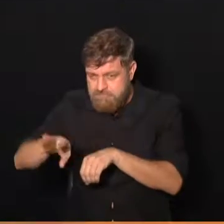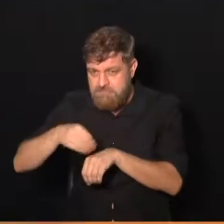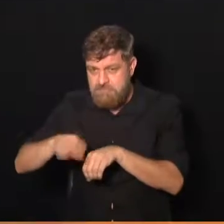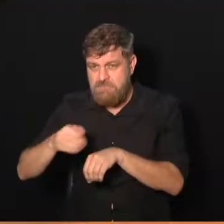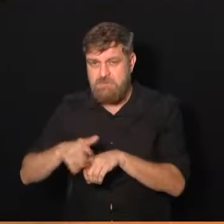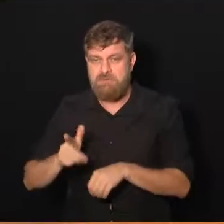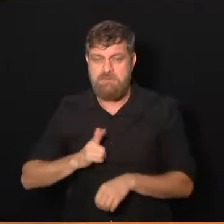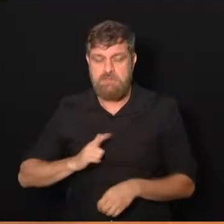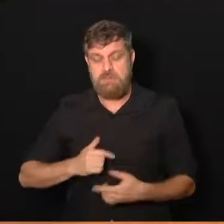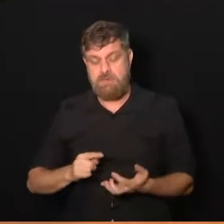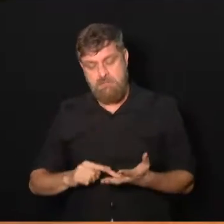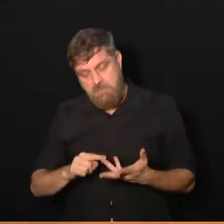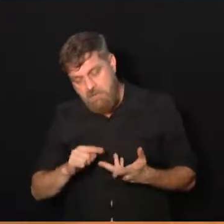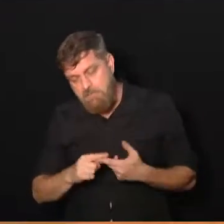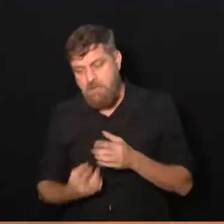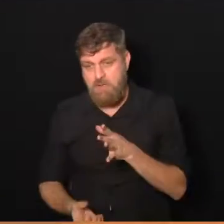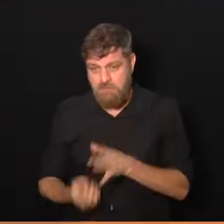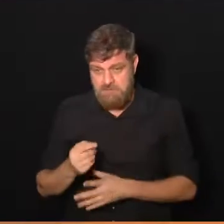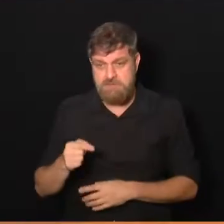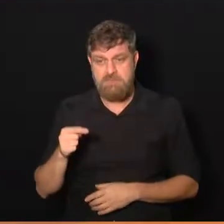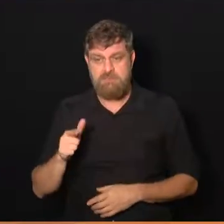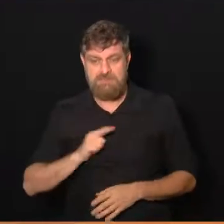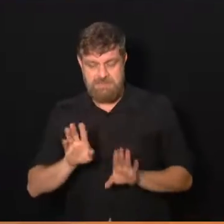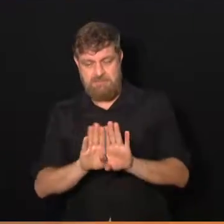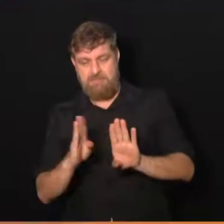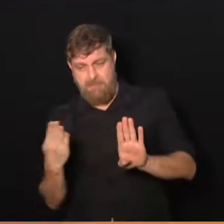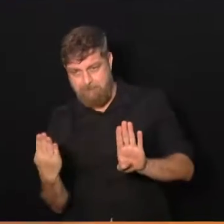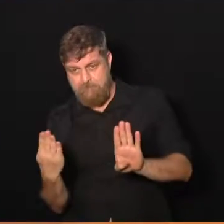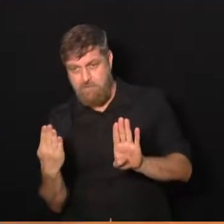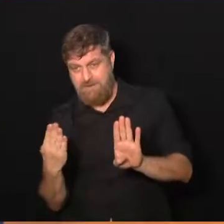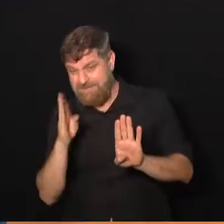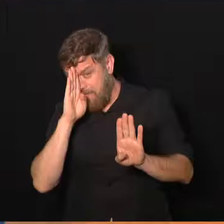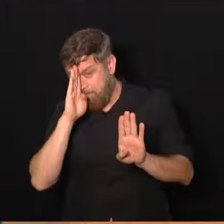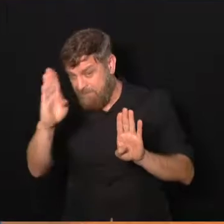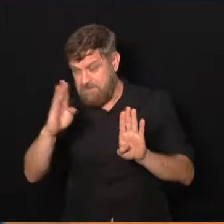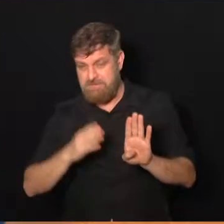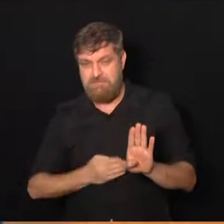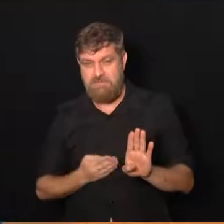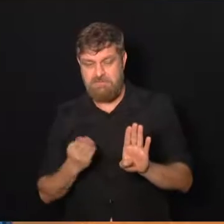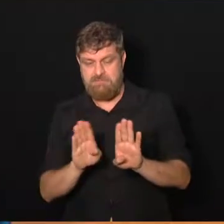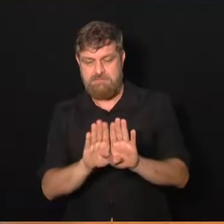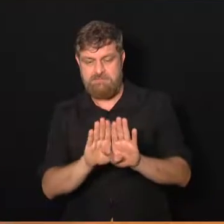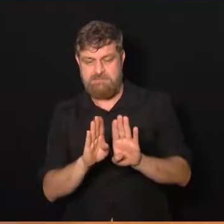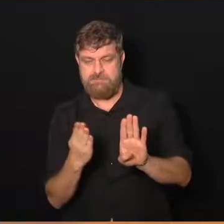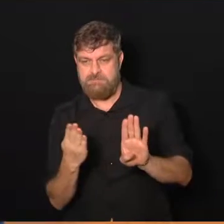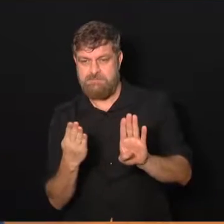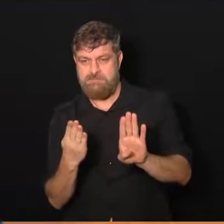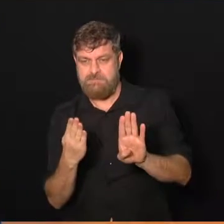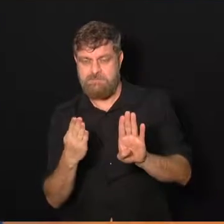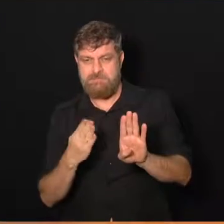chegasse aqui e dissesse, olha, realmente se eu tenho uma porta, a porta principal, ela só vai abrir